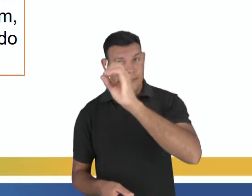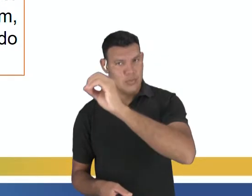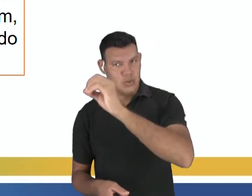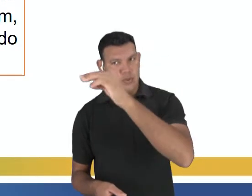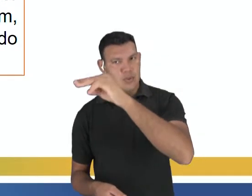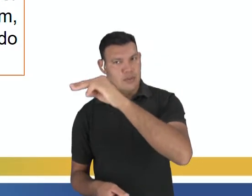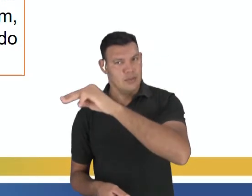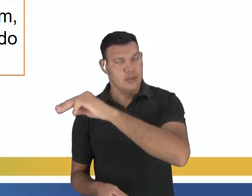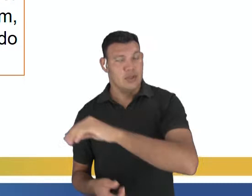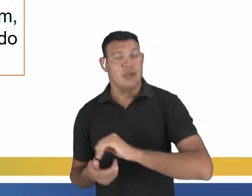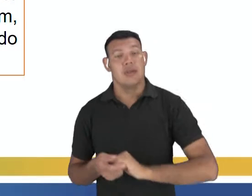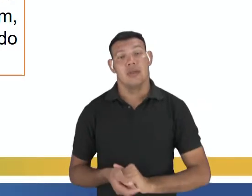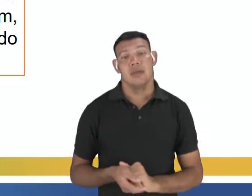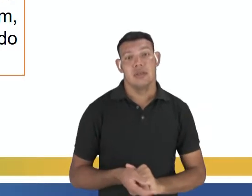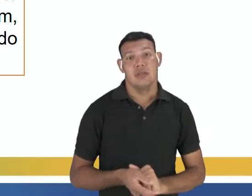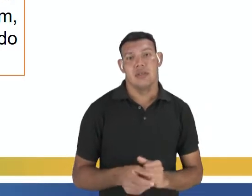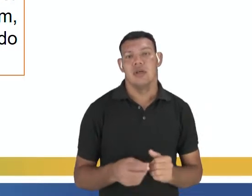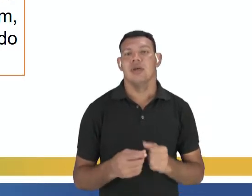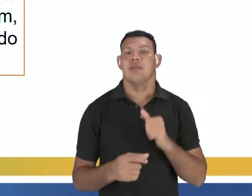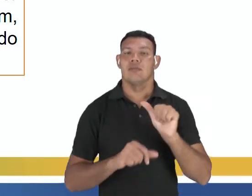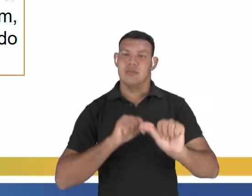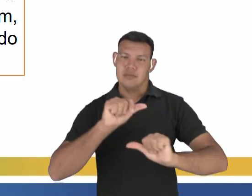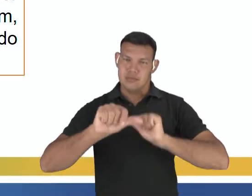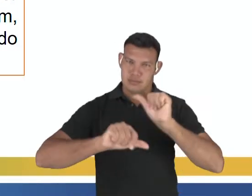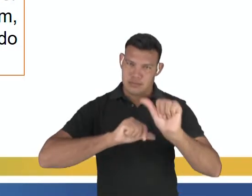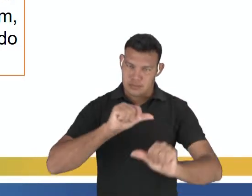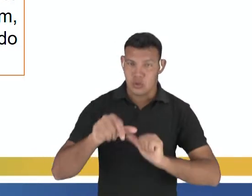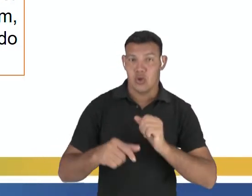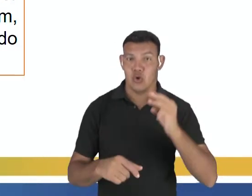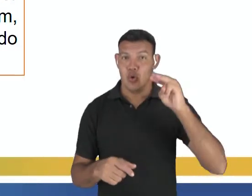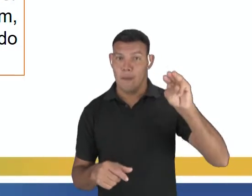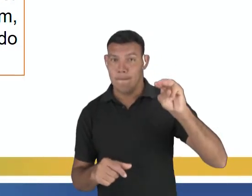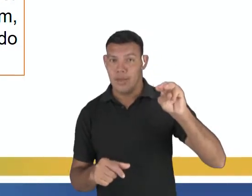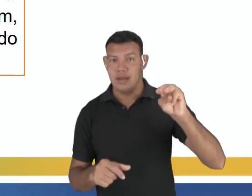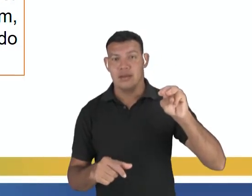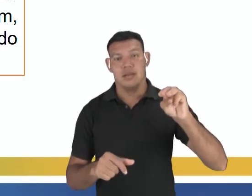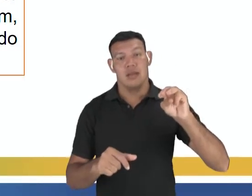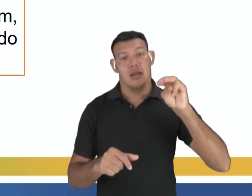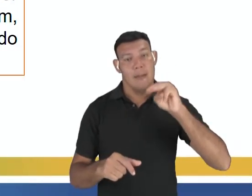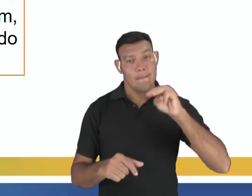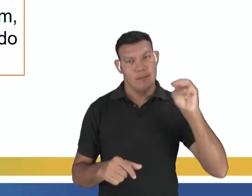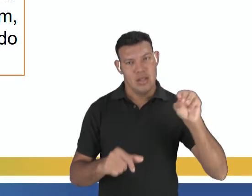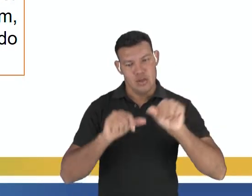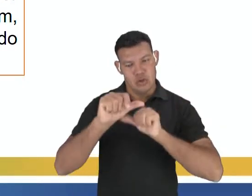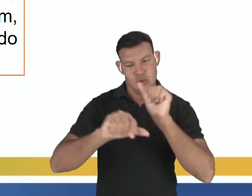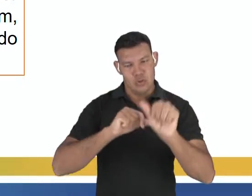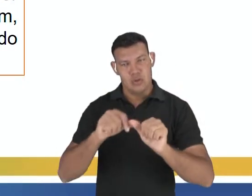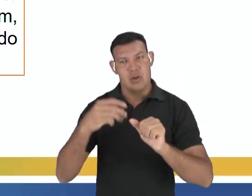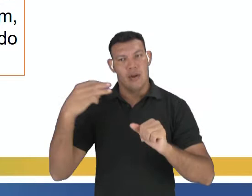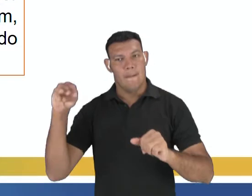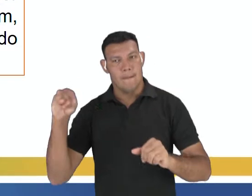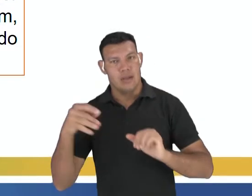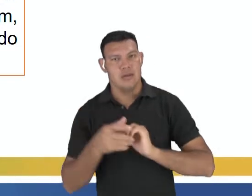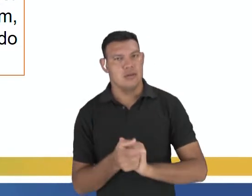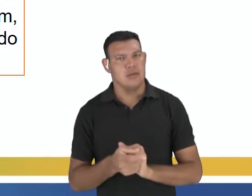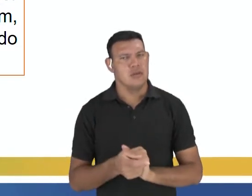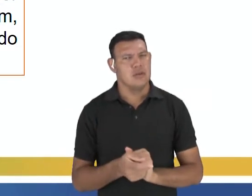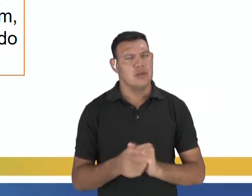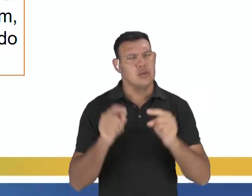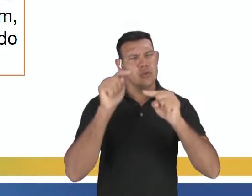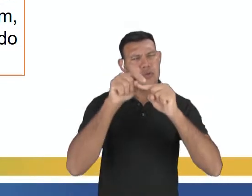metro então pro converter 1420 mm para metros eu tenho que dividir ou multiplicar